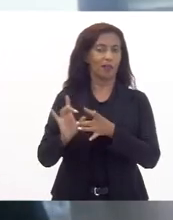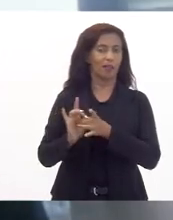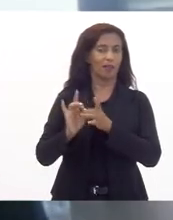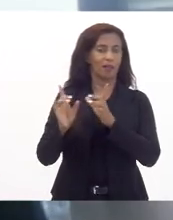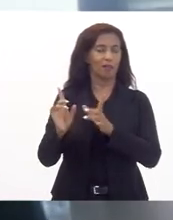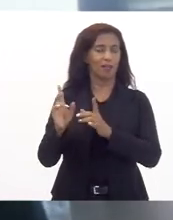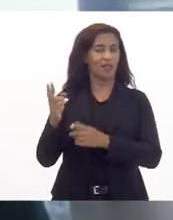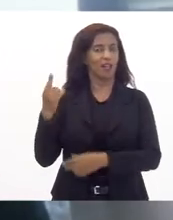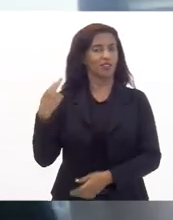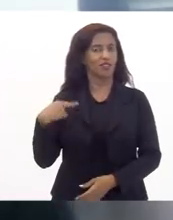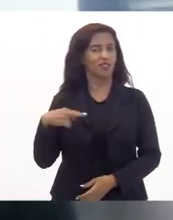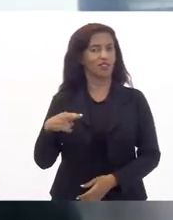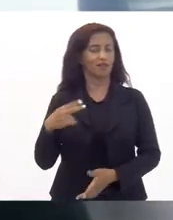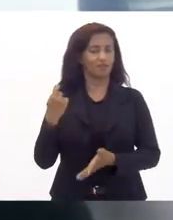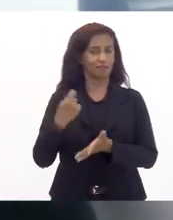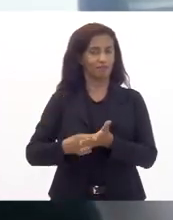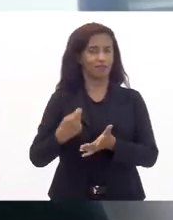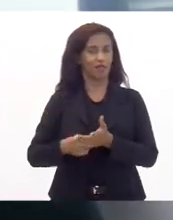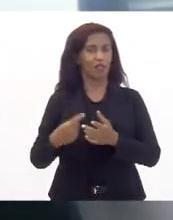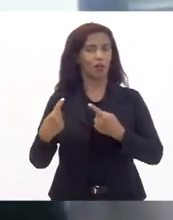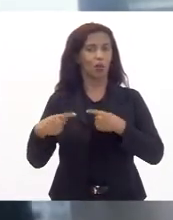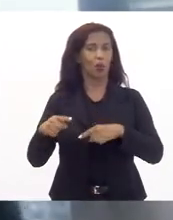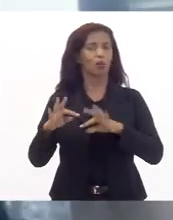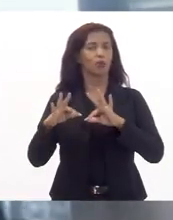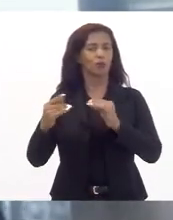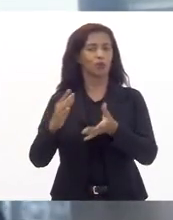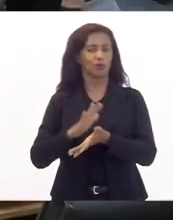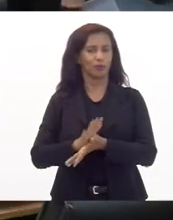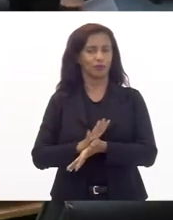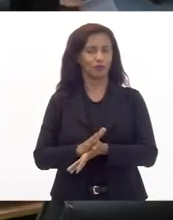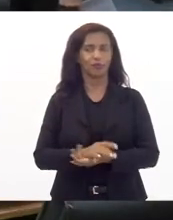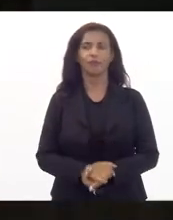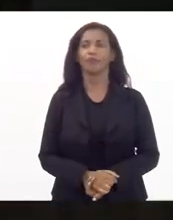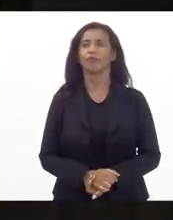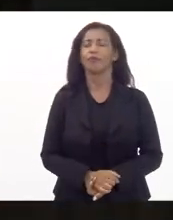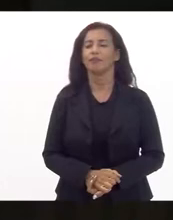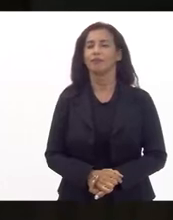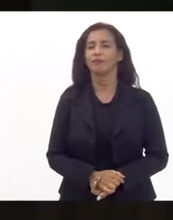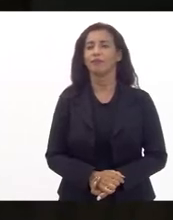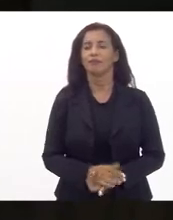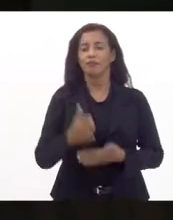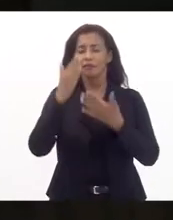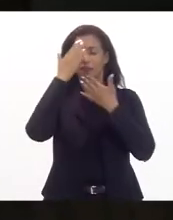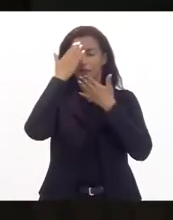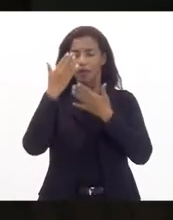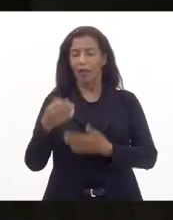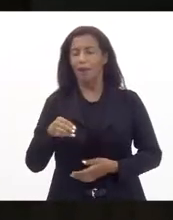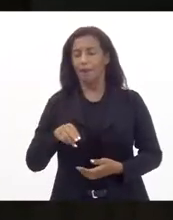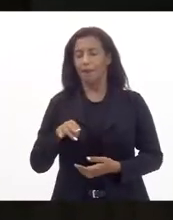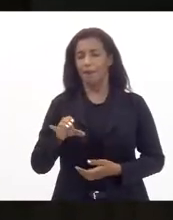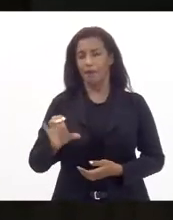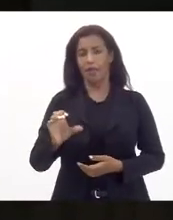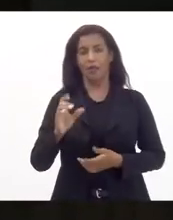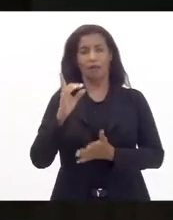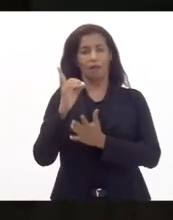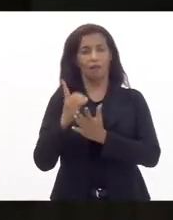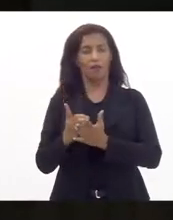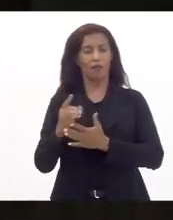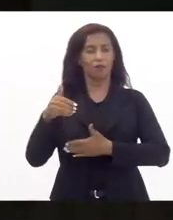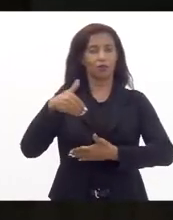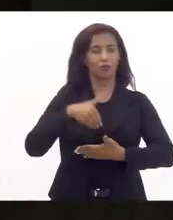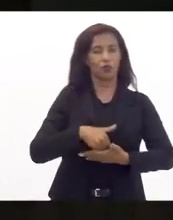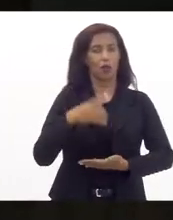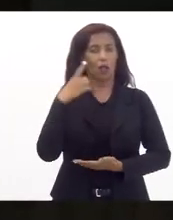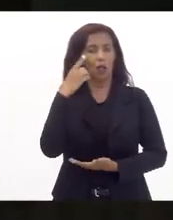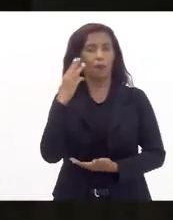religiosa e da luta contra todos os preconceitos bom obrigada Deputado caso o link para declaração de voto